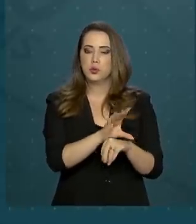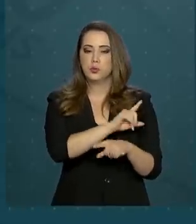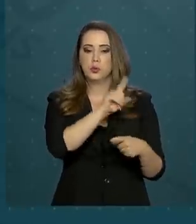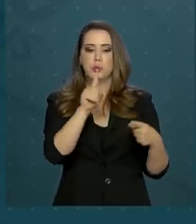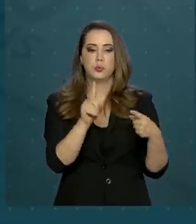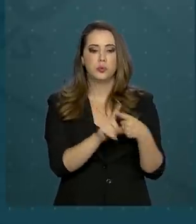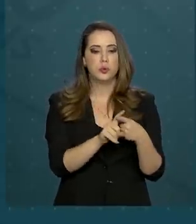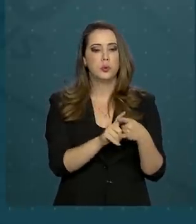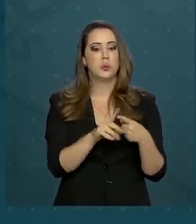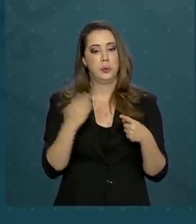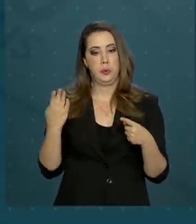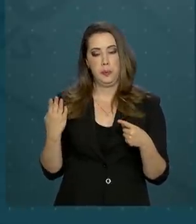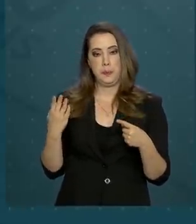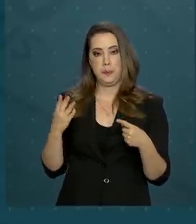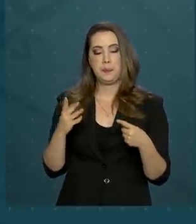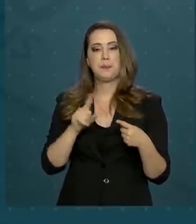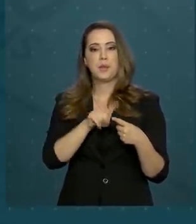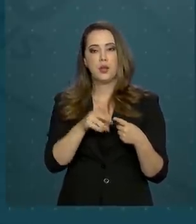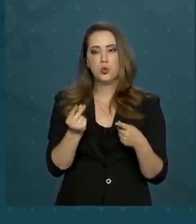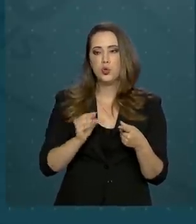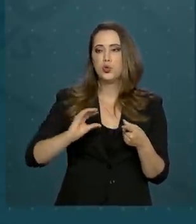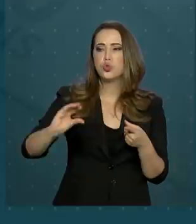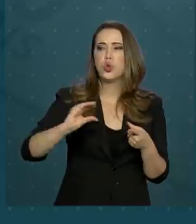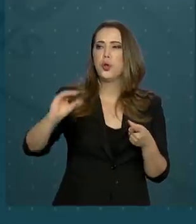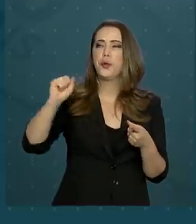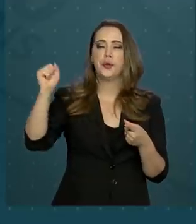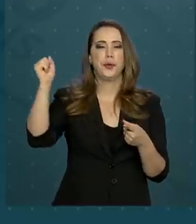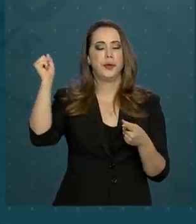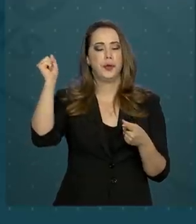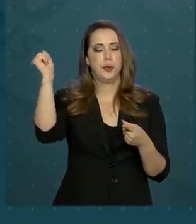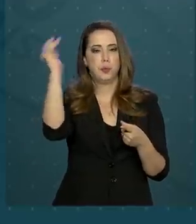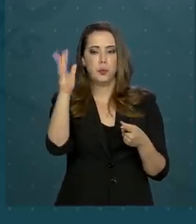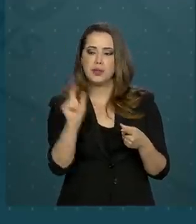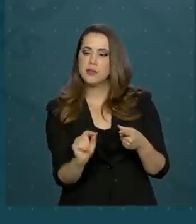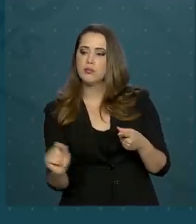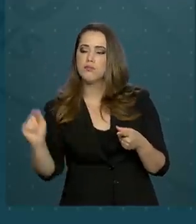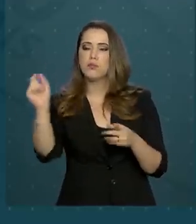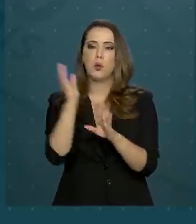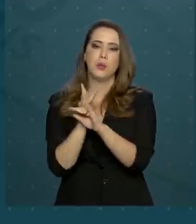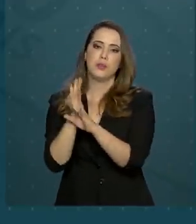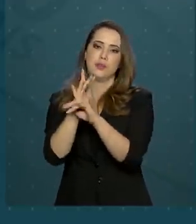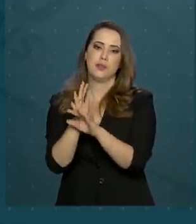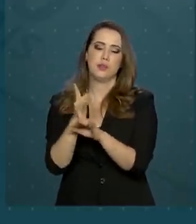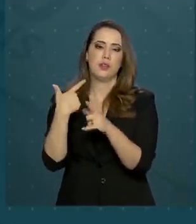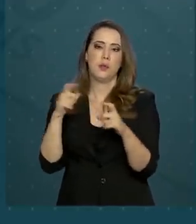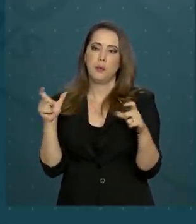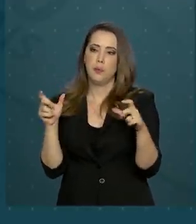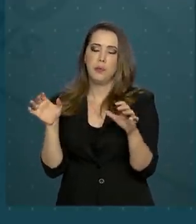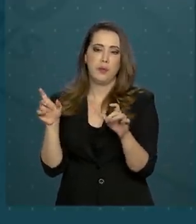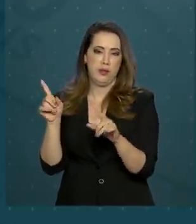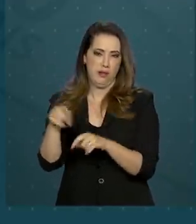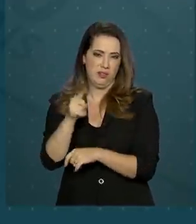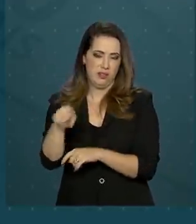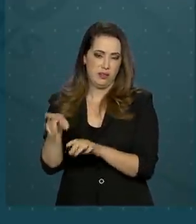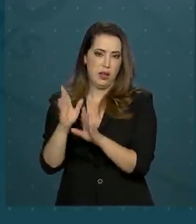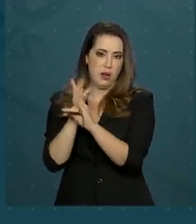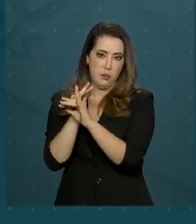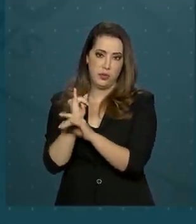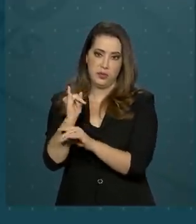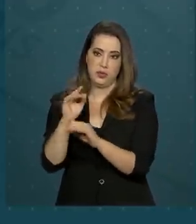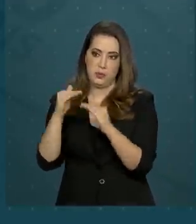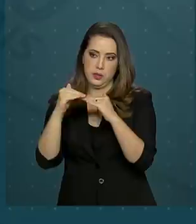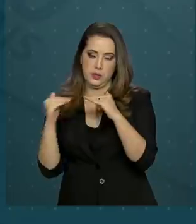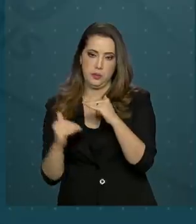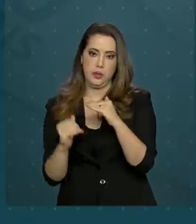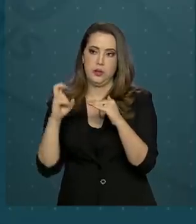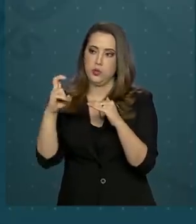Federativo, que destina mais recursos para estados e municípios e propõe a extinção de municípios com menos de 5 mil habitantes.